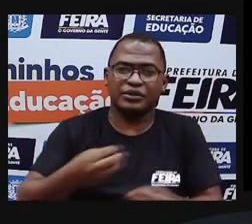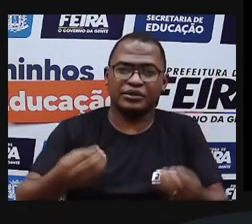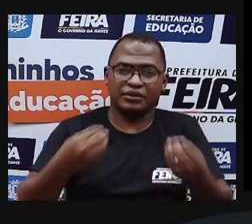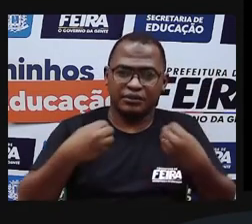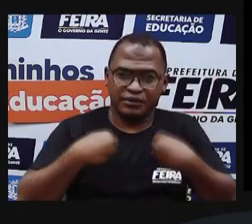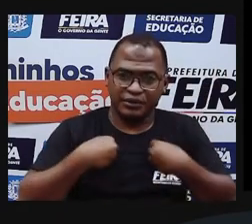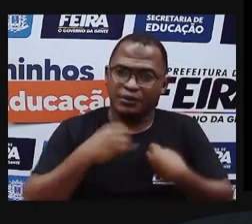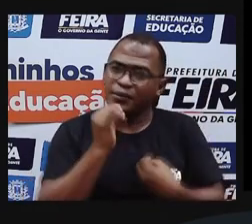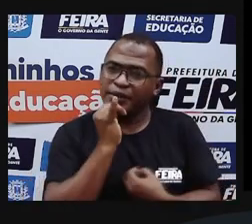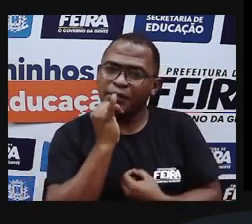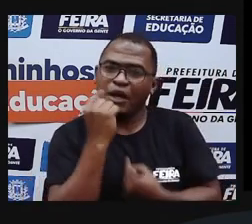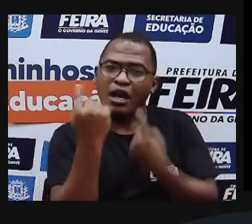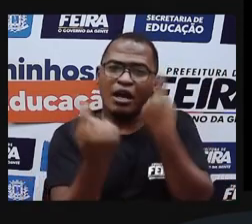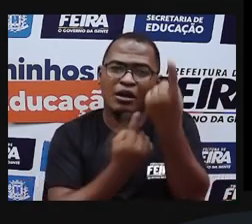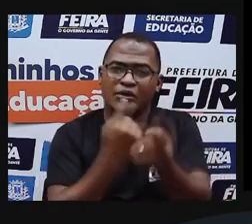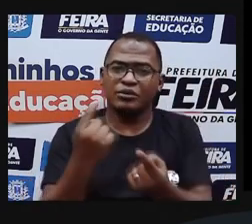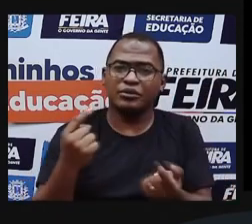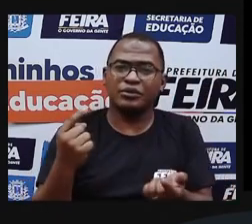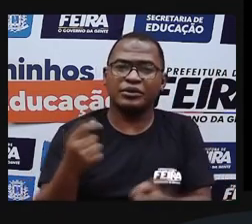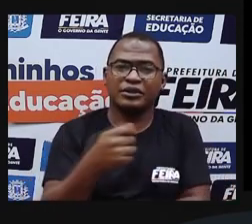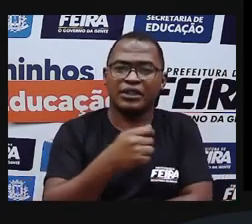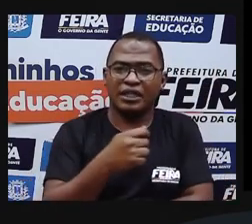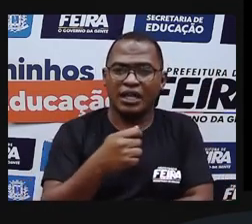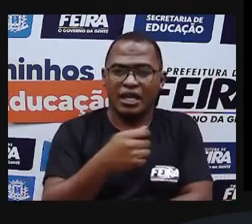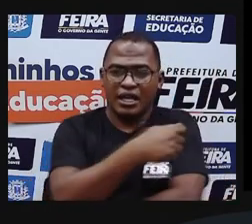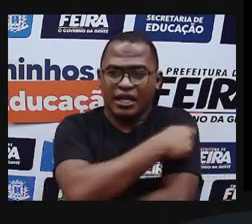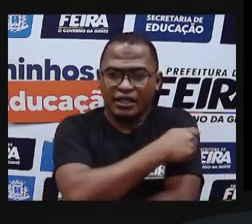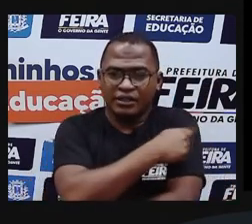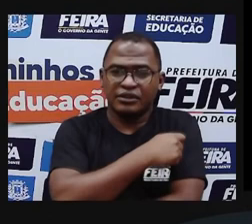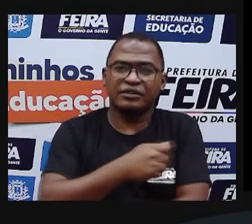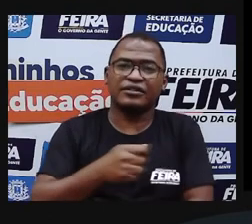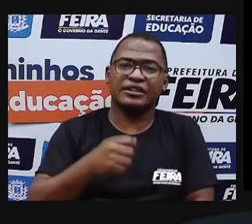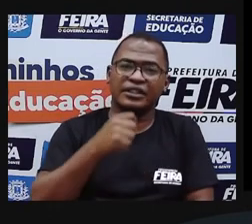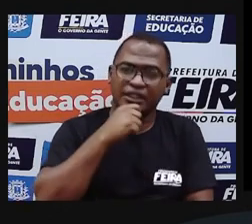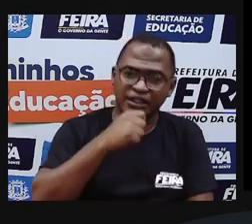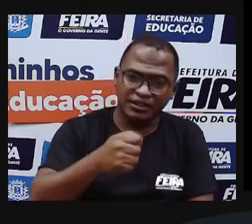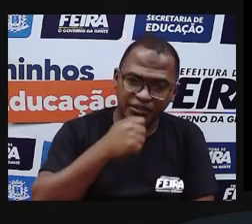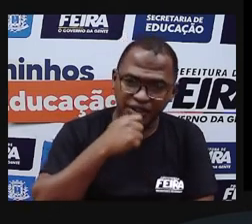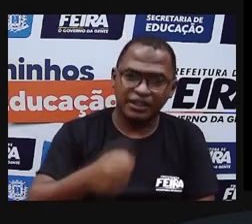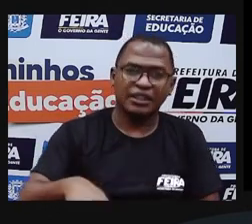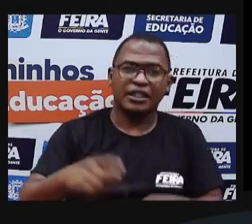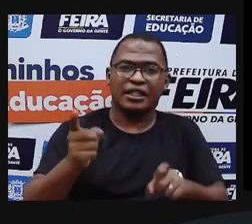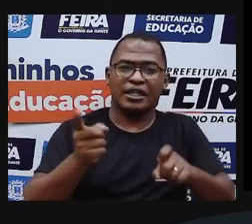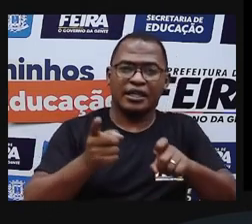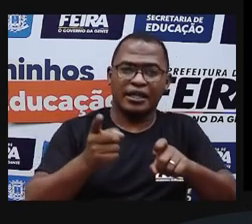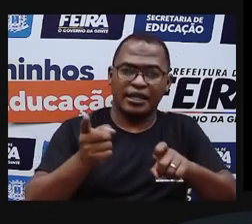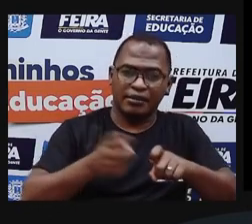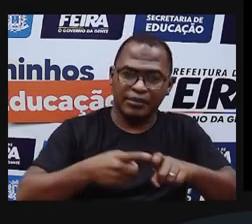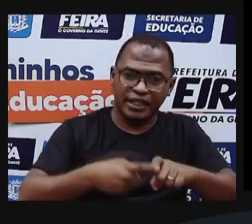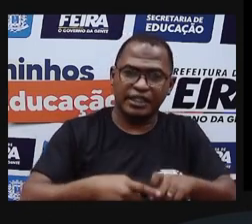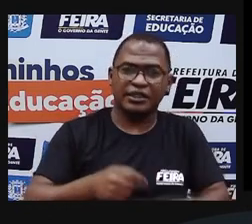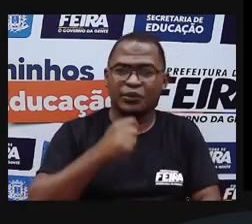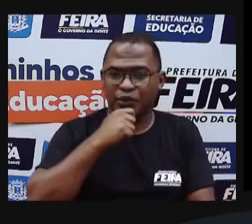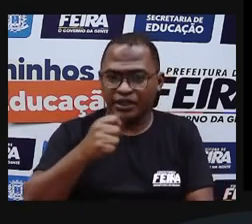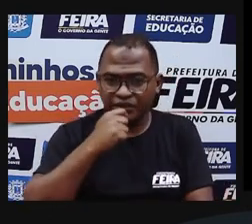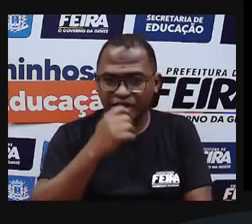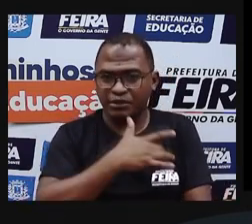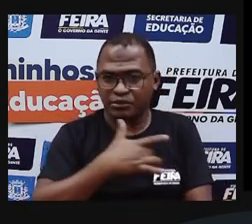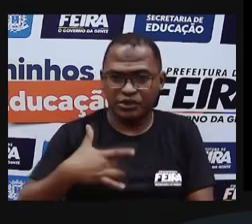SUS, alunos fazendo até entrevistas a médicos em postos de saúde. A gente agradece muito, eu estou aqui muito